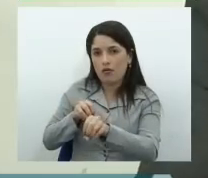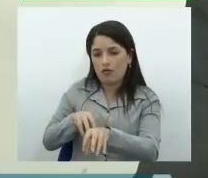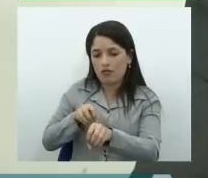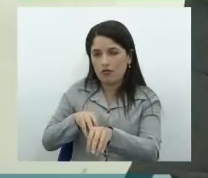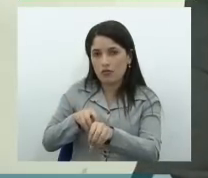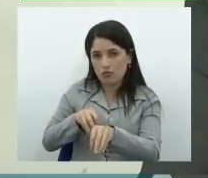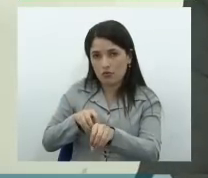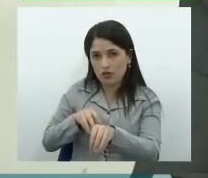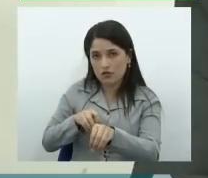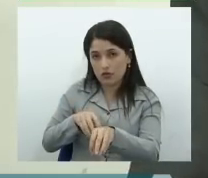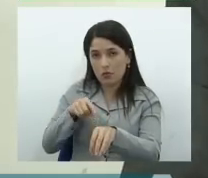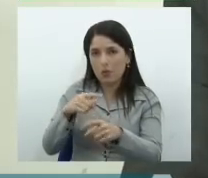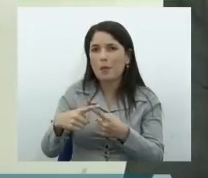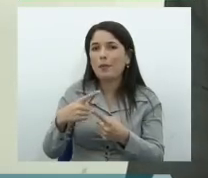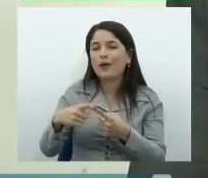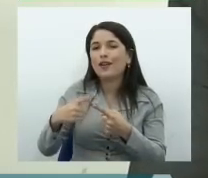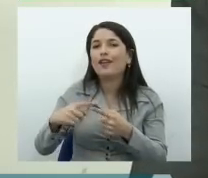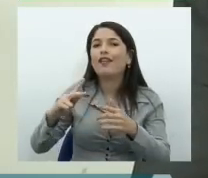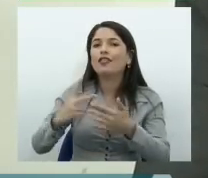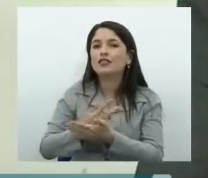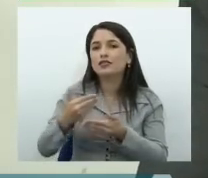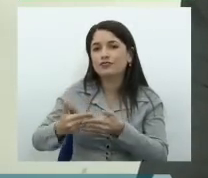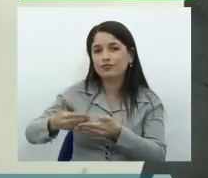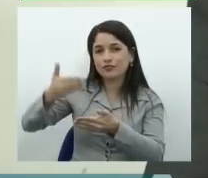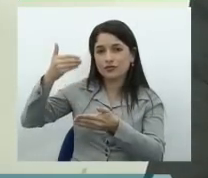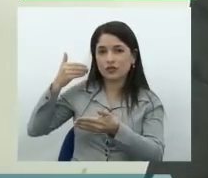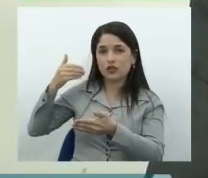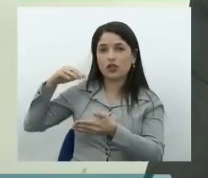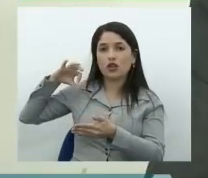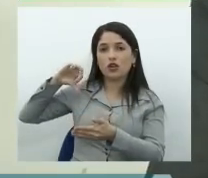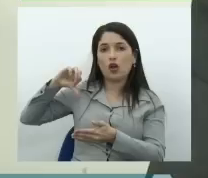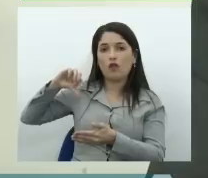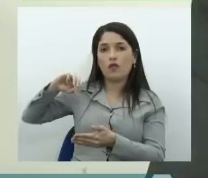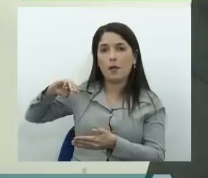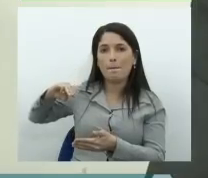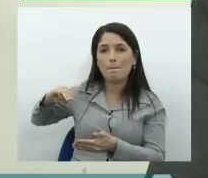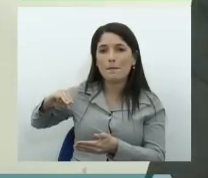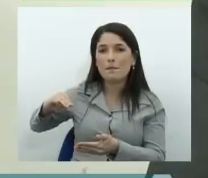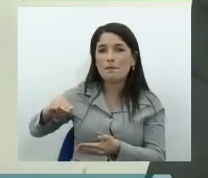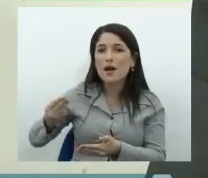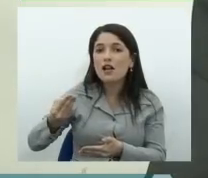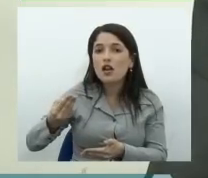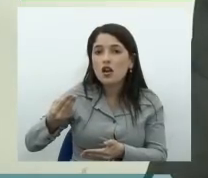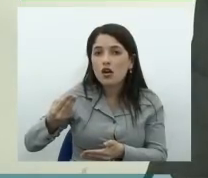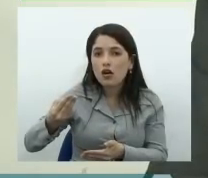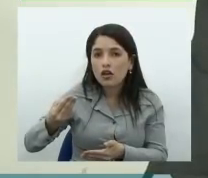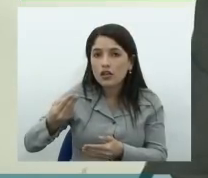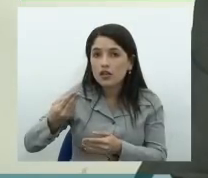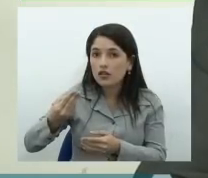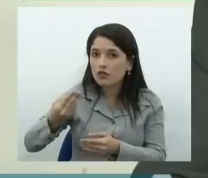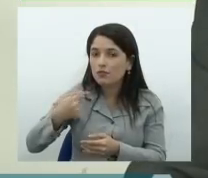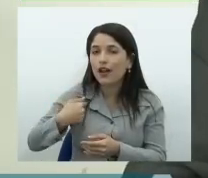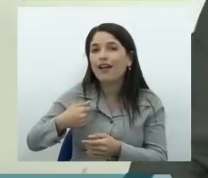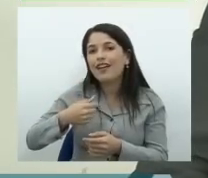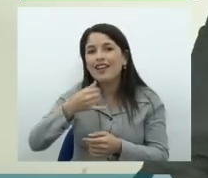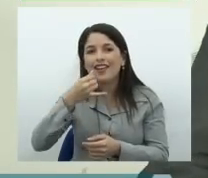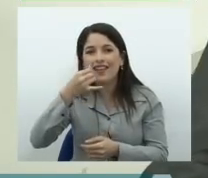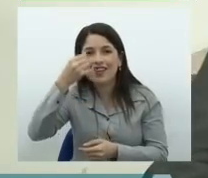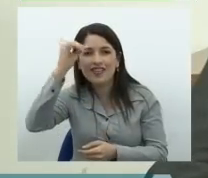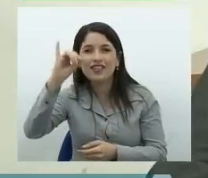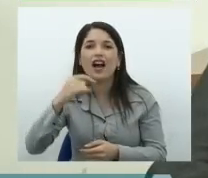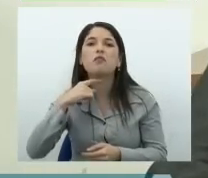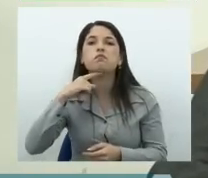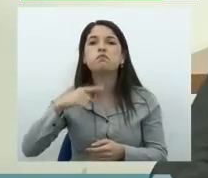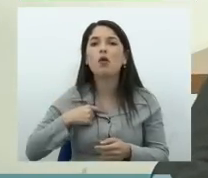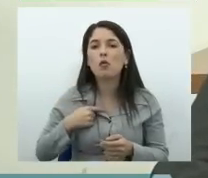quis gastar 9 milhões e meio de reais para combater pombos. Essa pasta tem um escândalo com contratos de 5